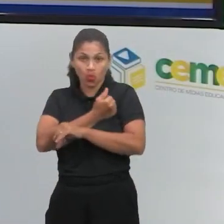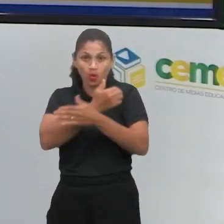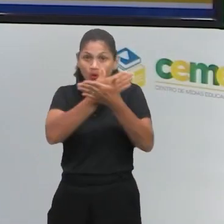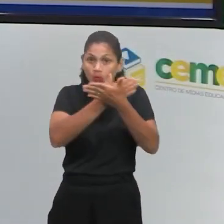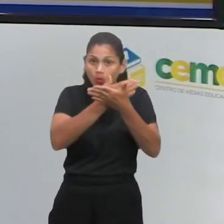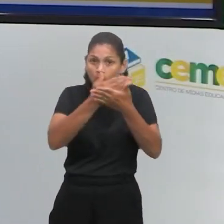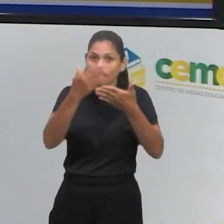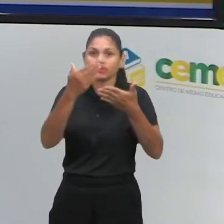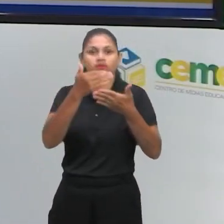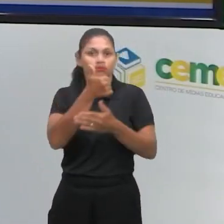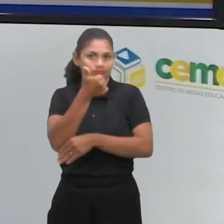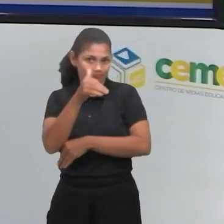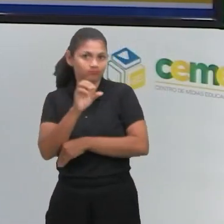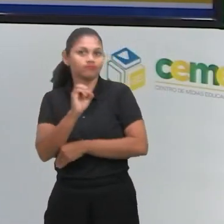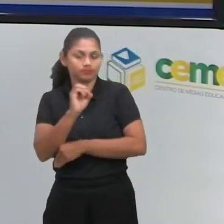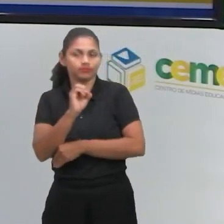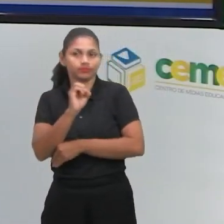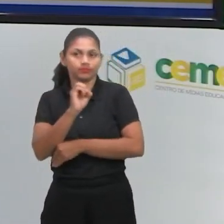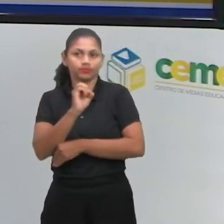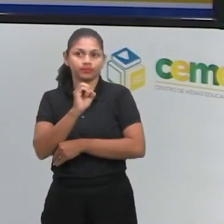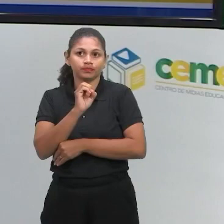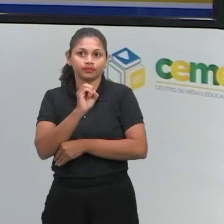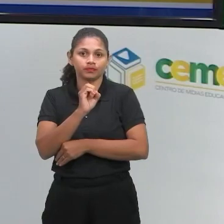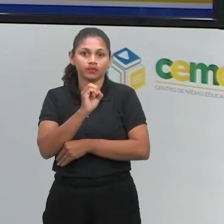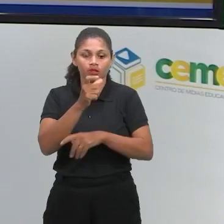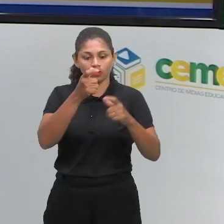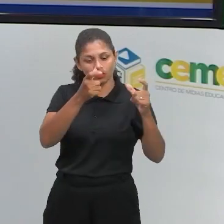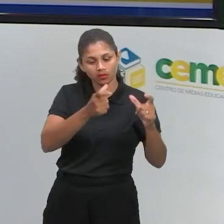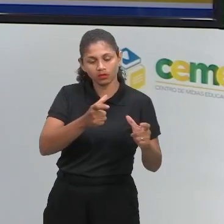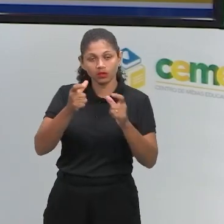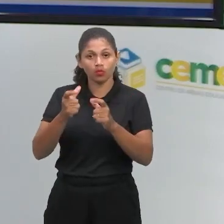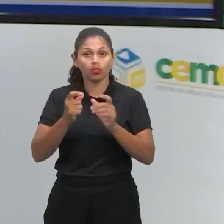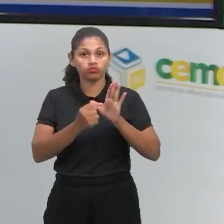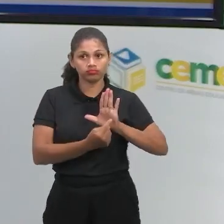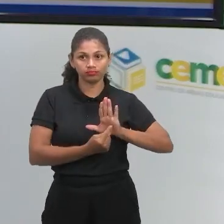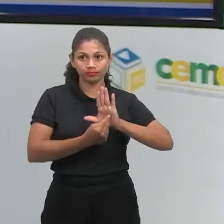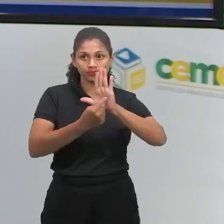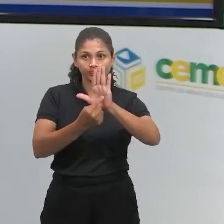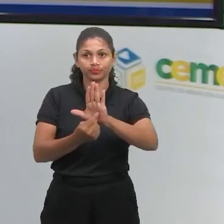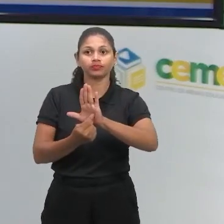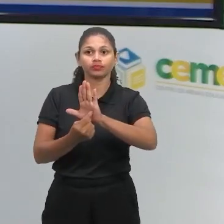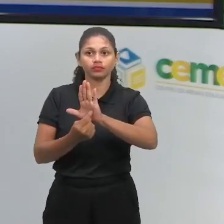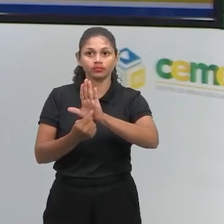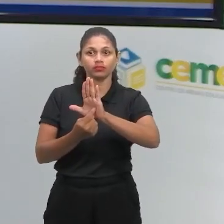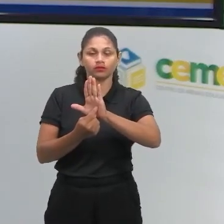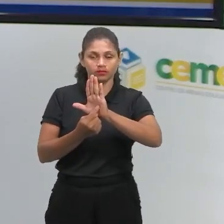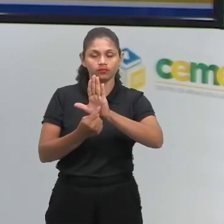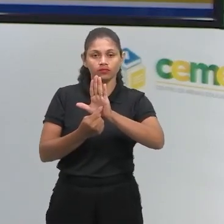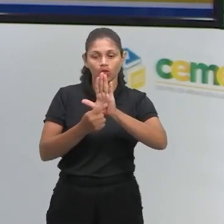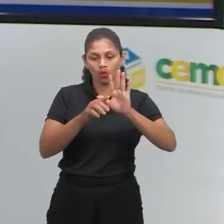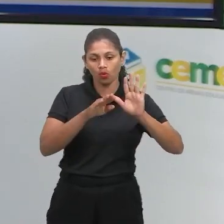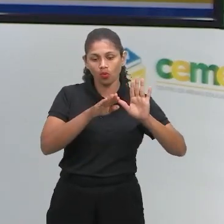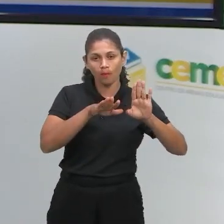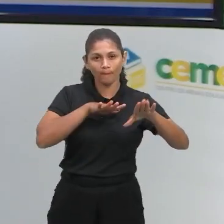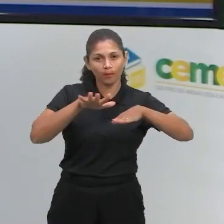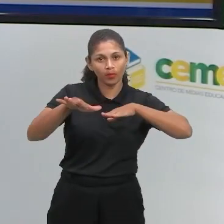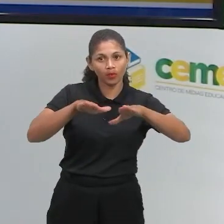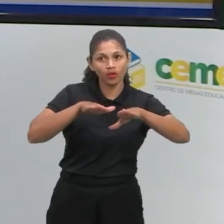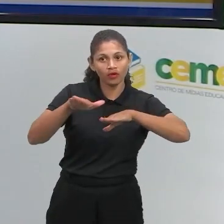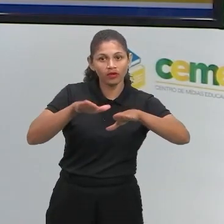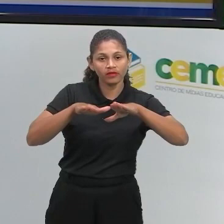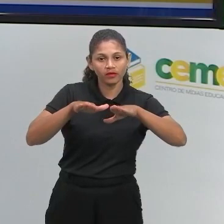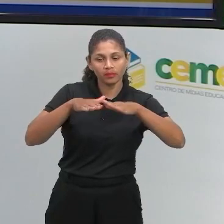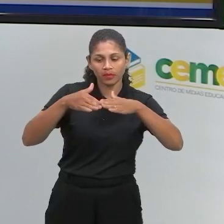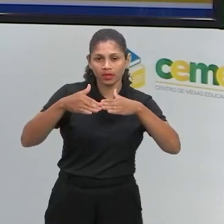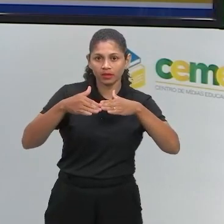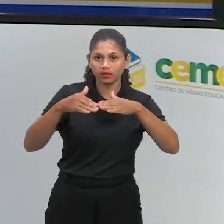sinais indicados. A posição ela pode ser representada por um deslocamento progressivo ou um deslocamento retrógrado. O